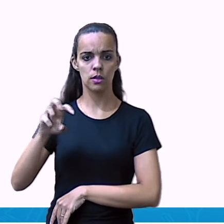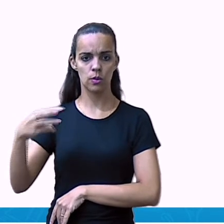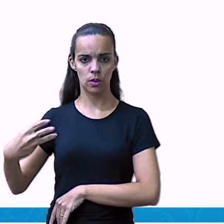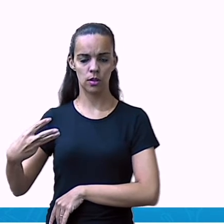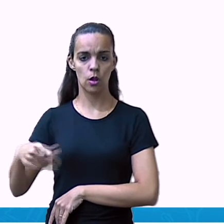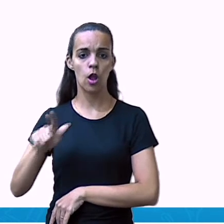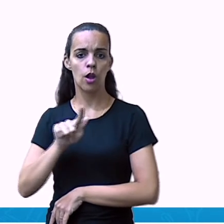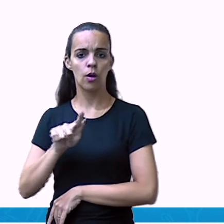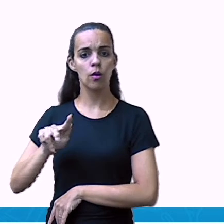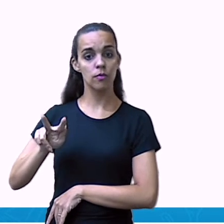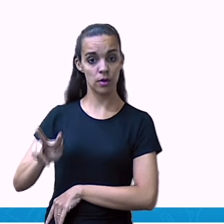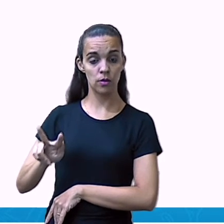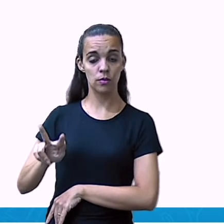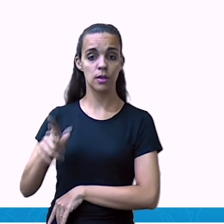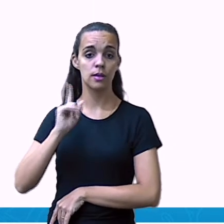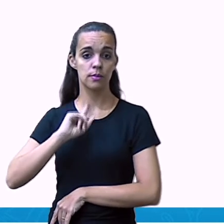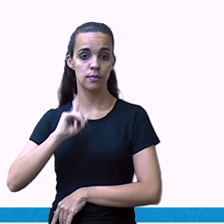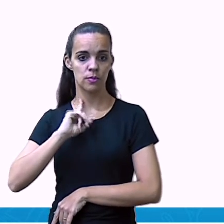Gerais,